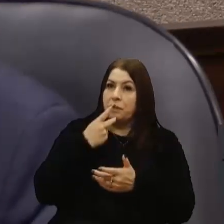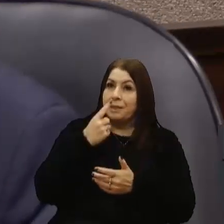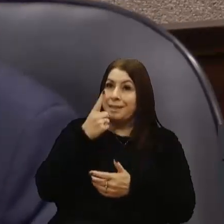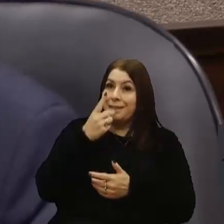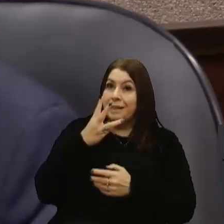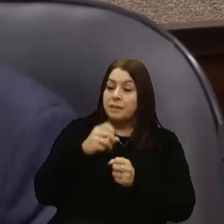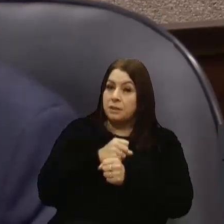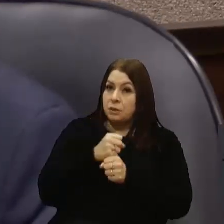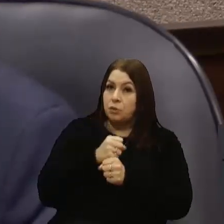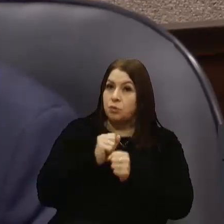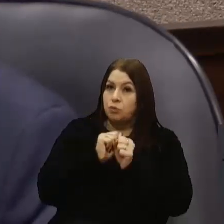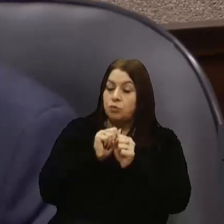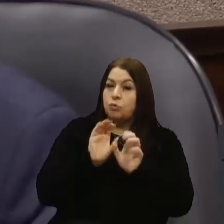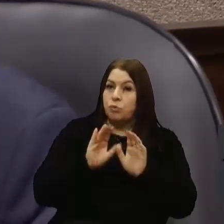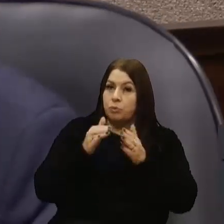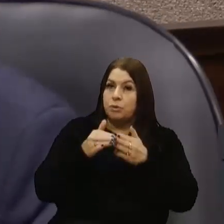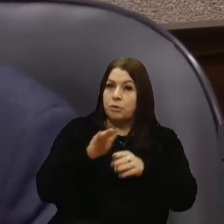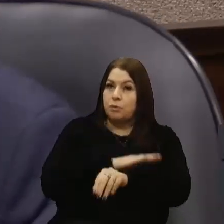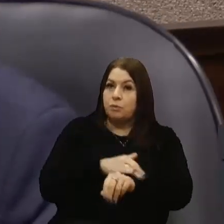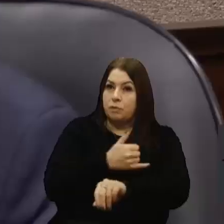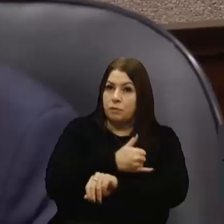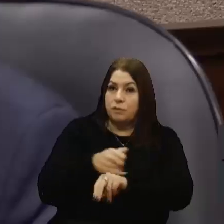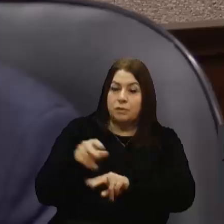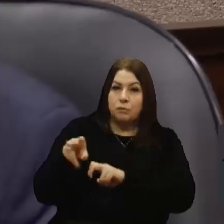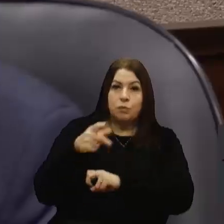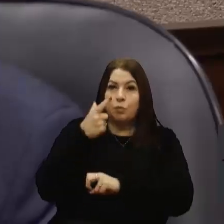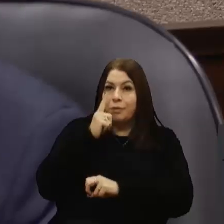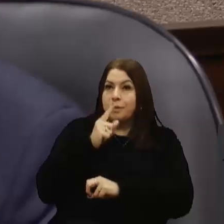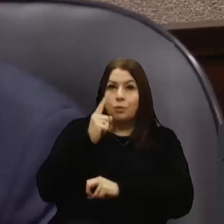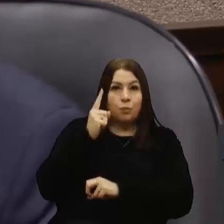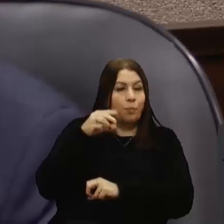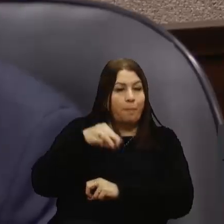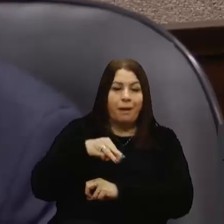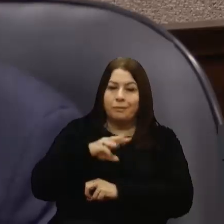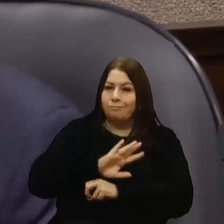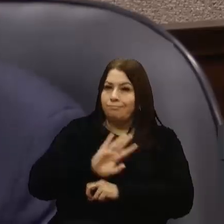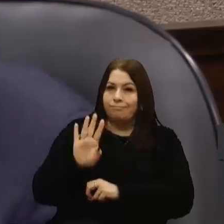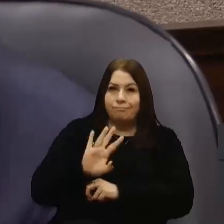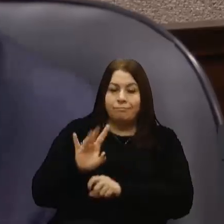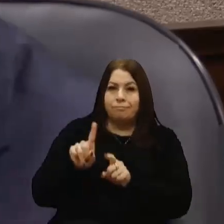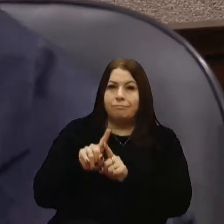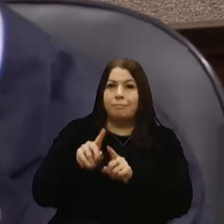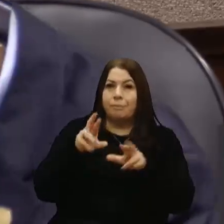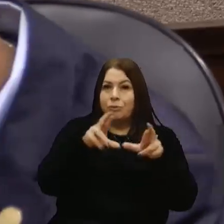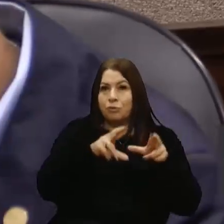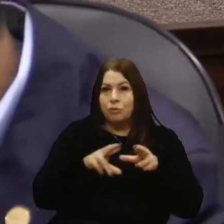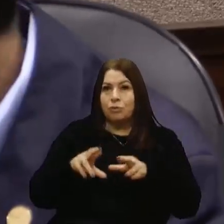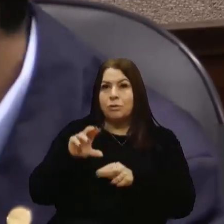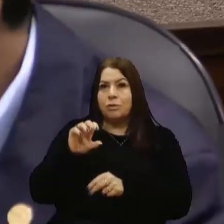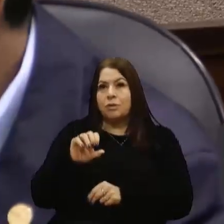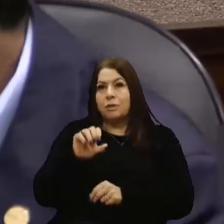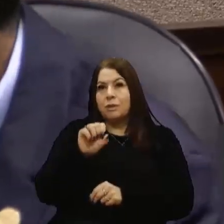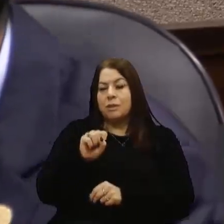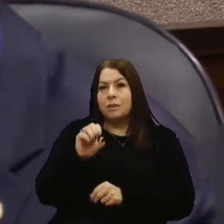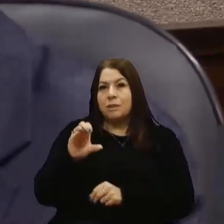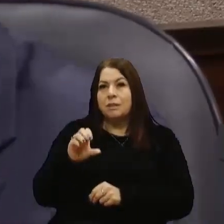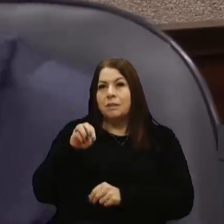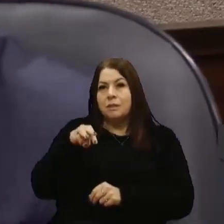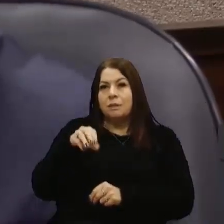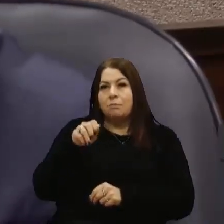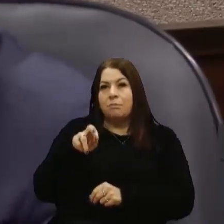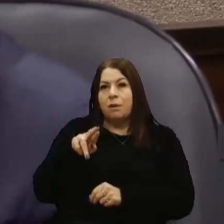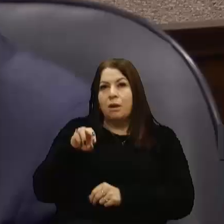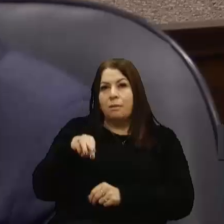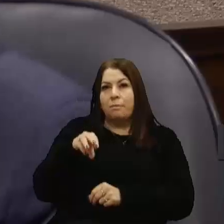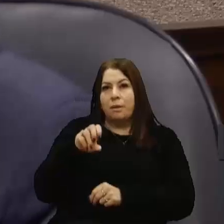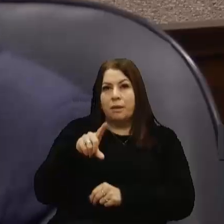13 anos à frente da Comissão de Asfaltamento do Interior e não conseguimos 1 metro de asfalto para a região ali de Santa Catarina e do Marmeleiro.